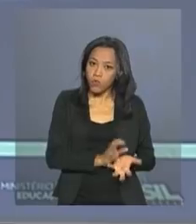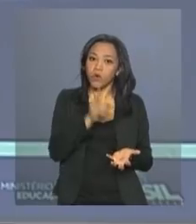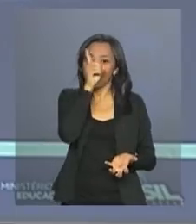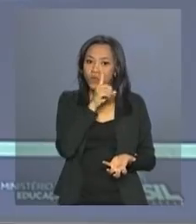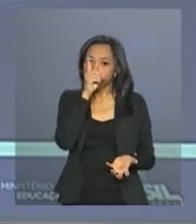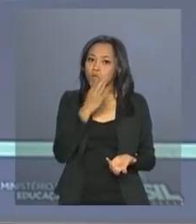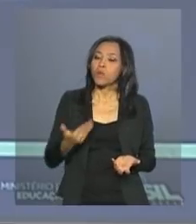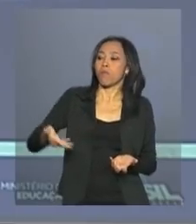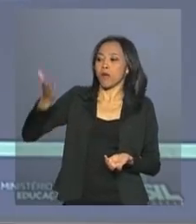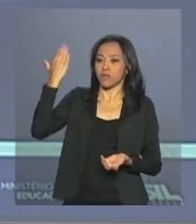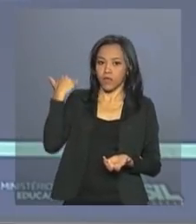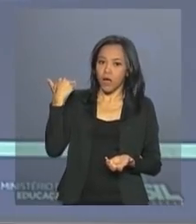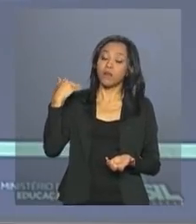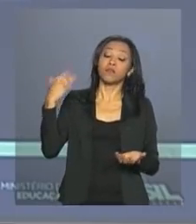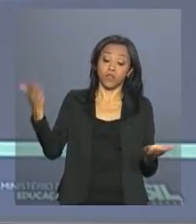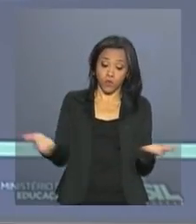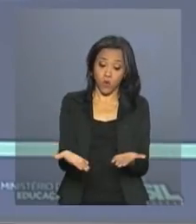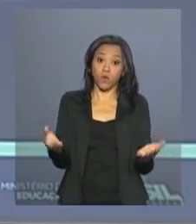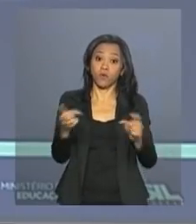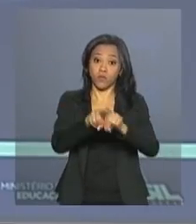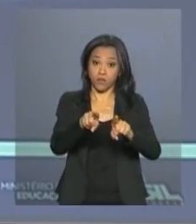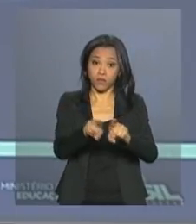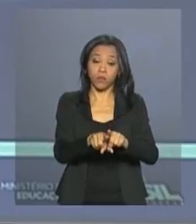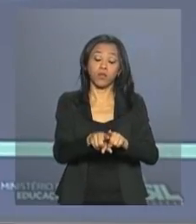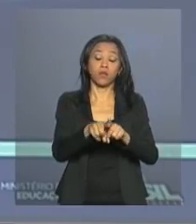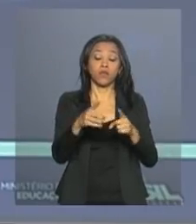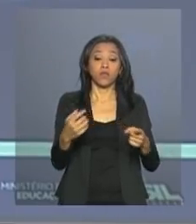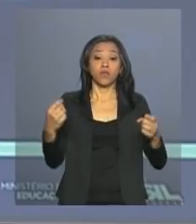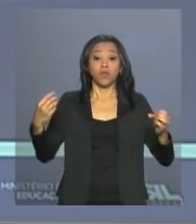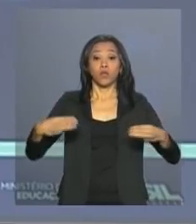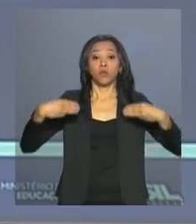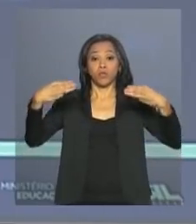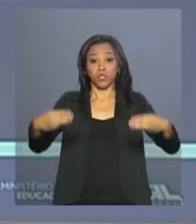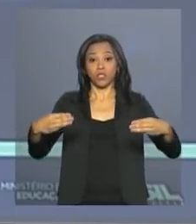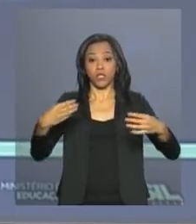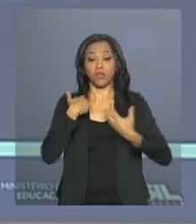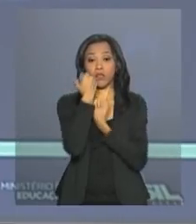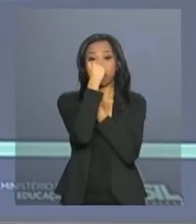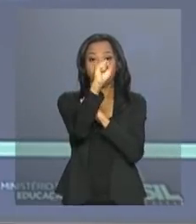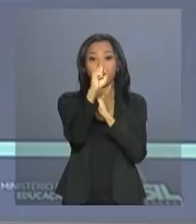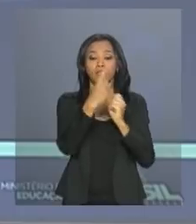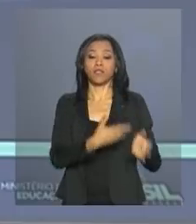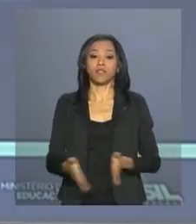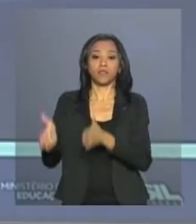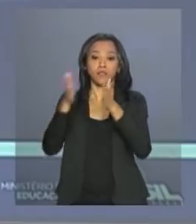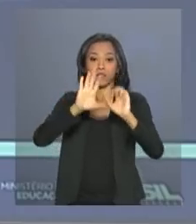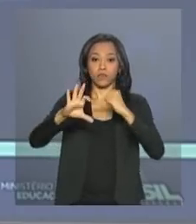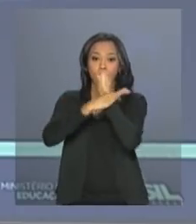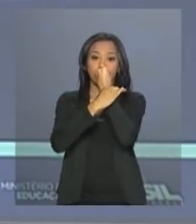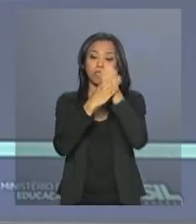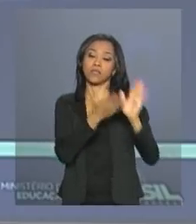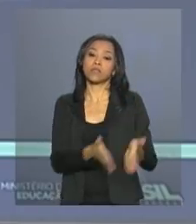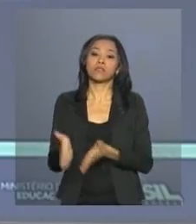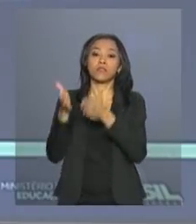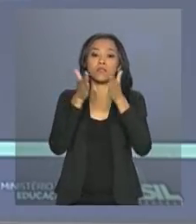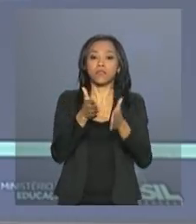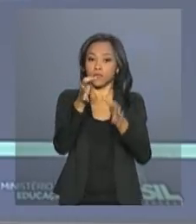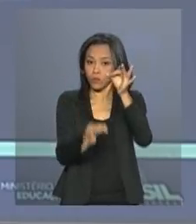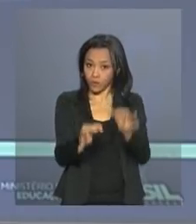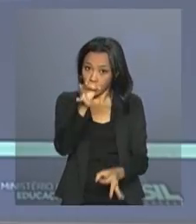passado e hoje também não é o ministério da defesa da segurança pública e da justiça a